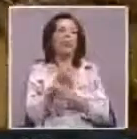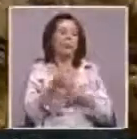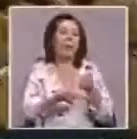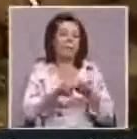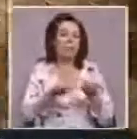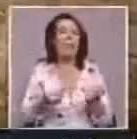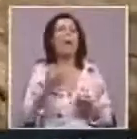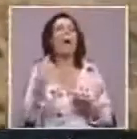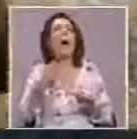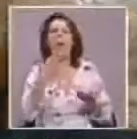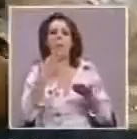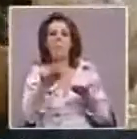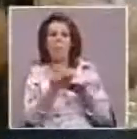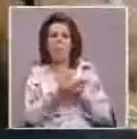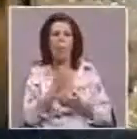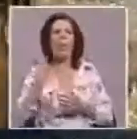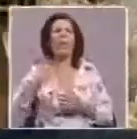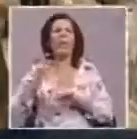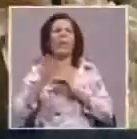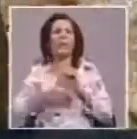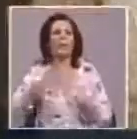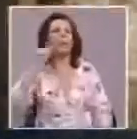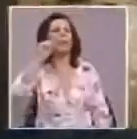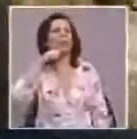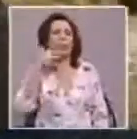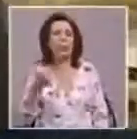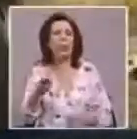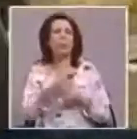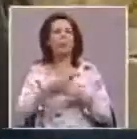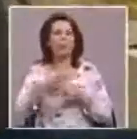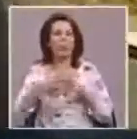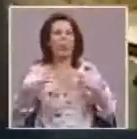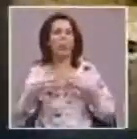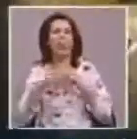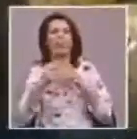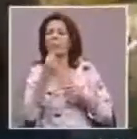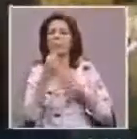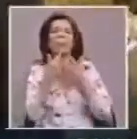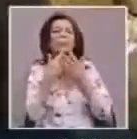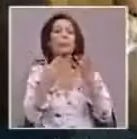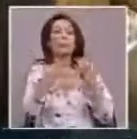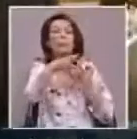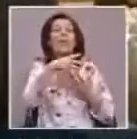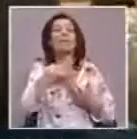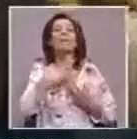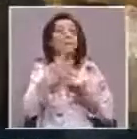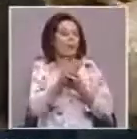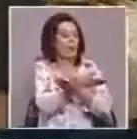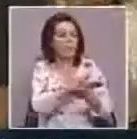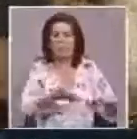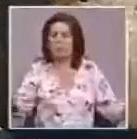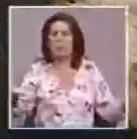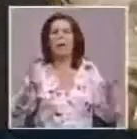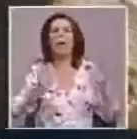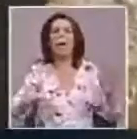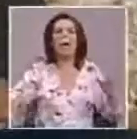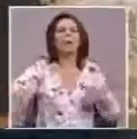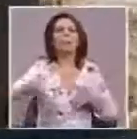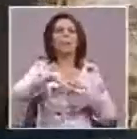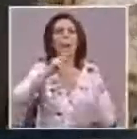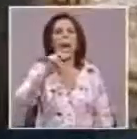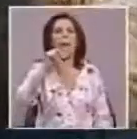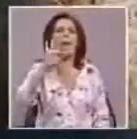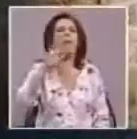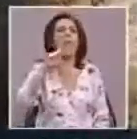comprar. Há pão, há queijo, há vinhos, há legumes, há tudo aquilo que possa encontrar por esta alfândega do